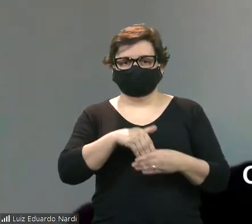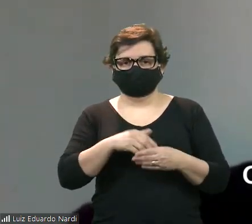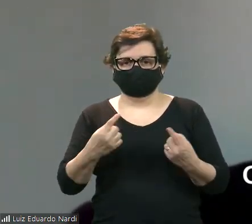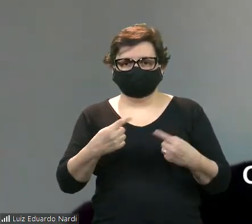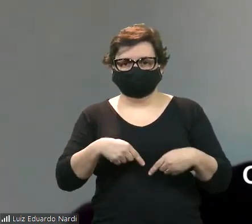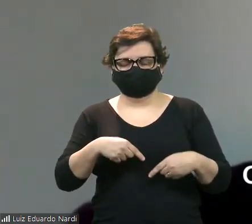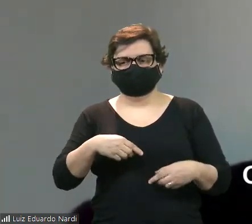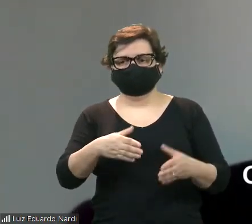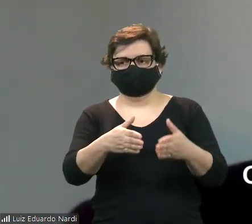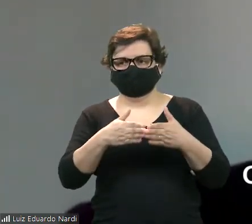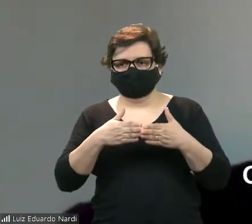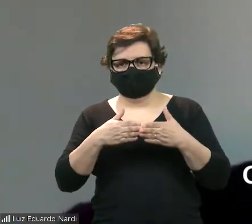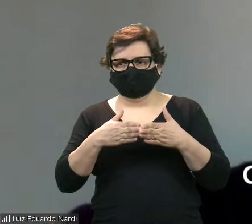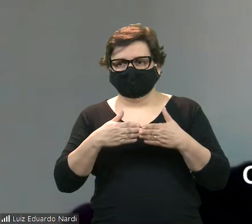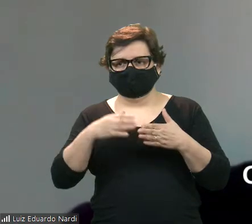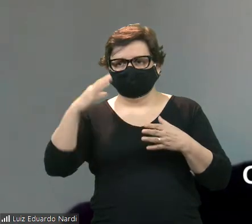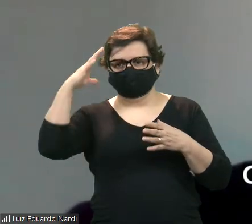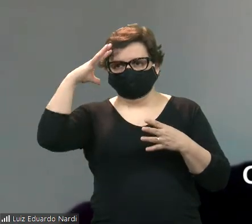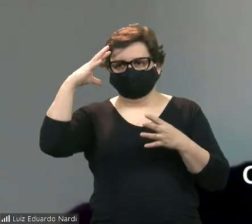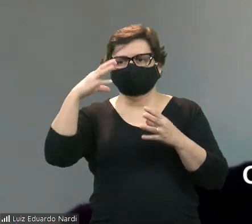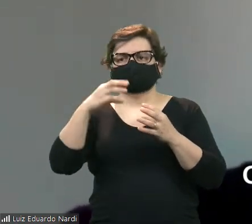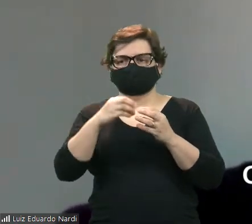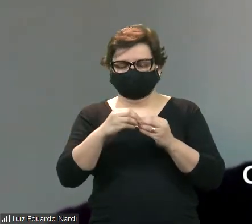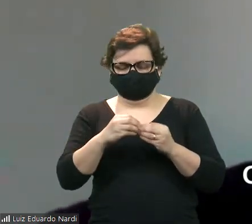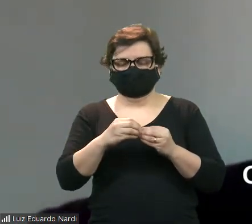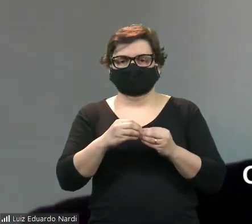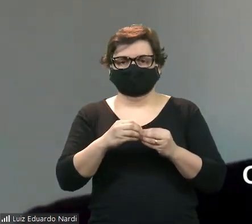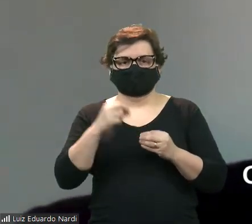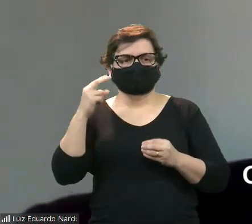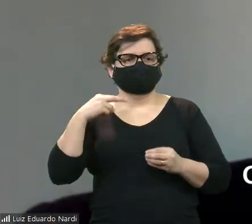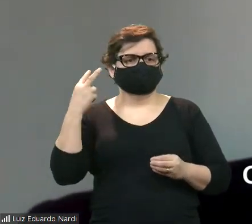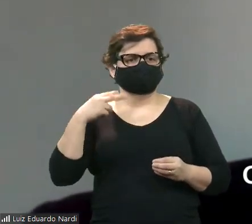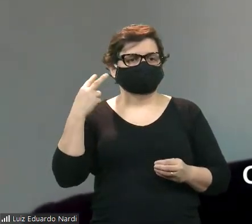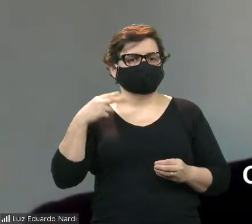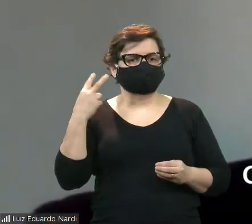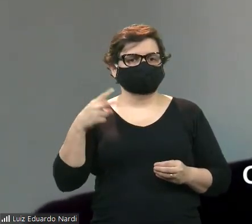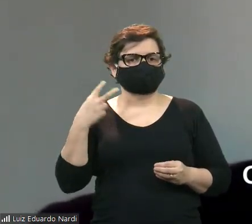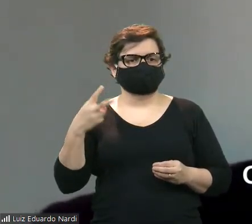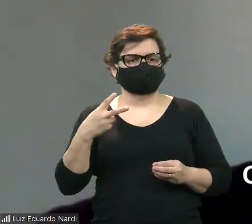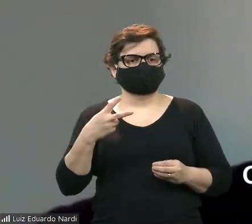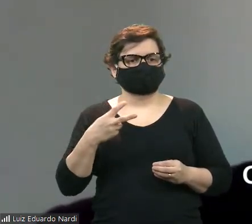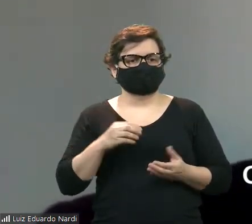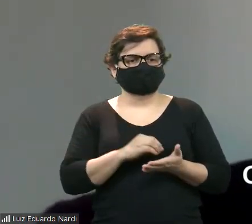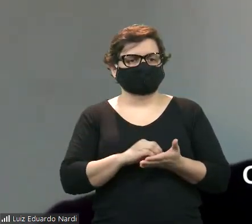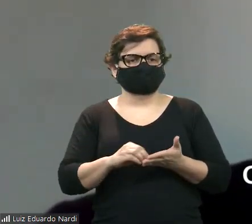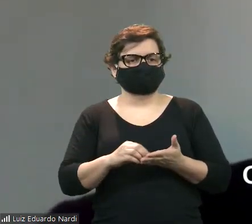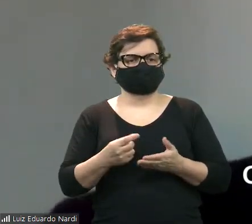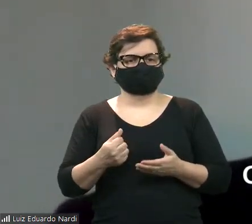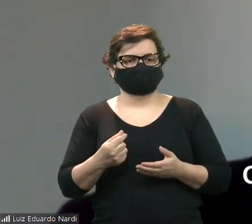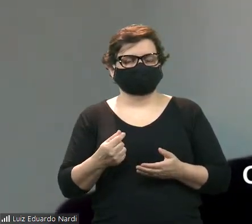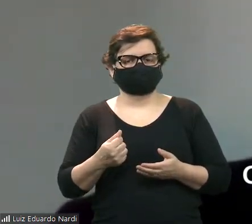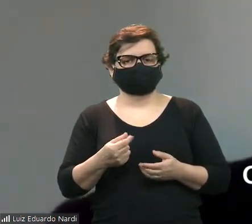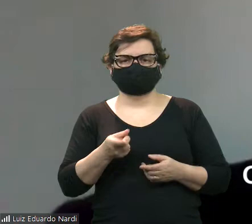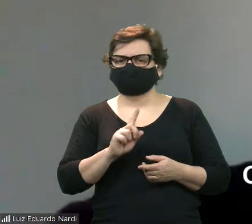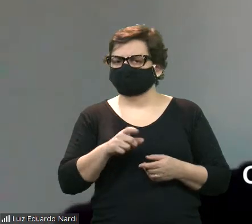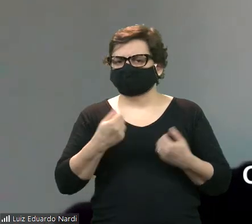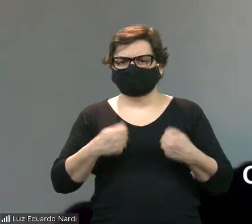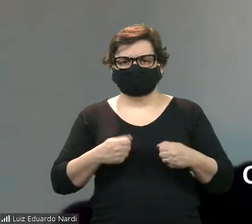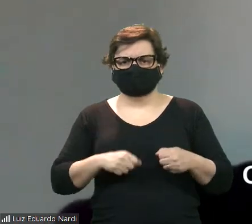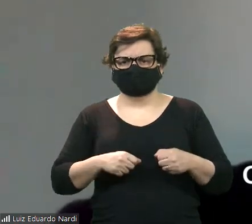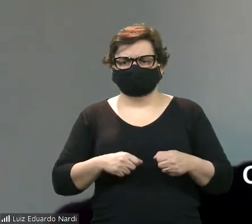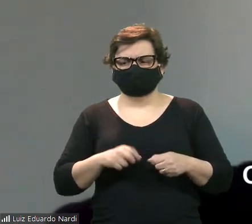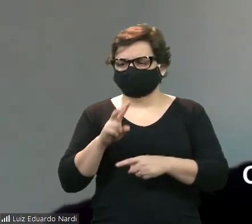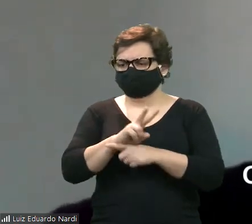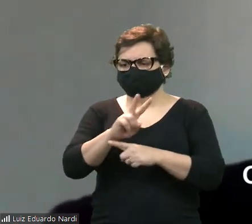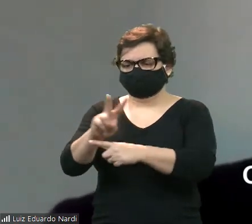dos senhores vereadores. É simples. A secretário de Fazenda hoje não tem que cuidar de fiscalização de nada.